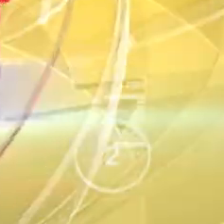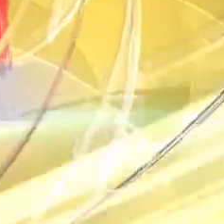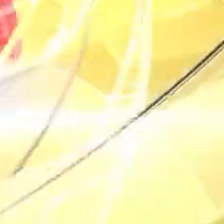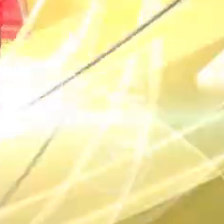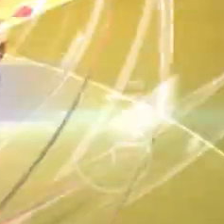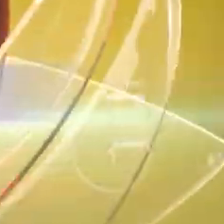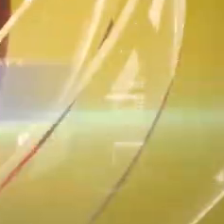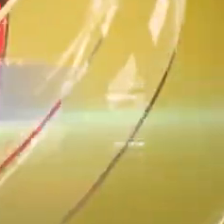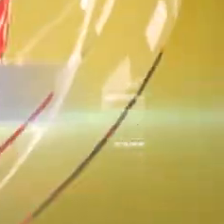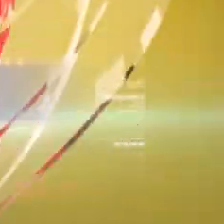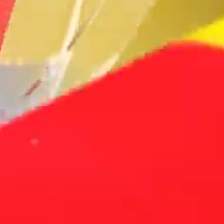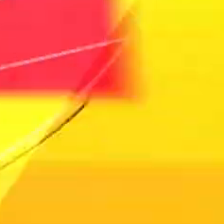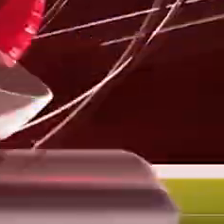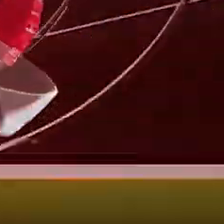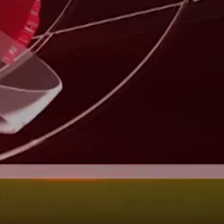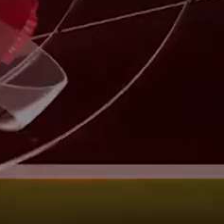Música